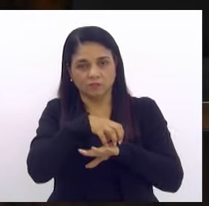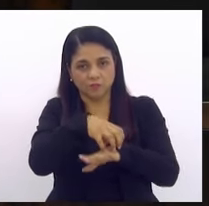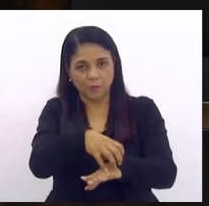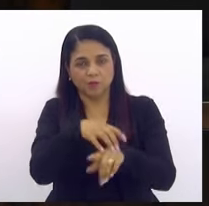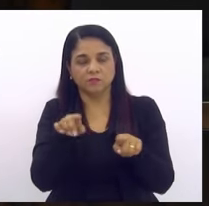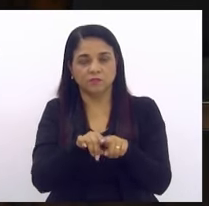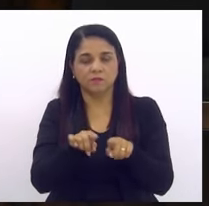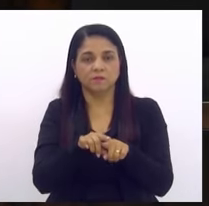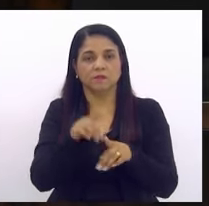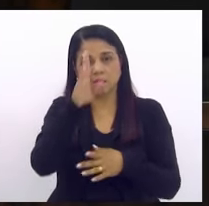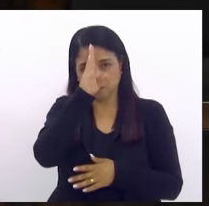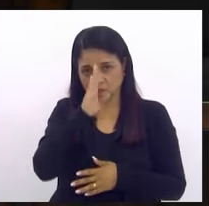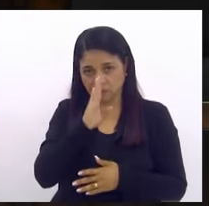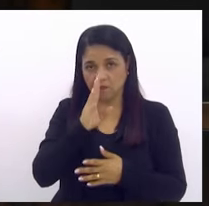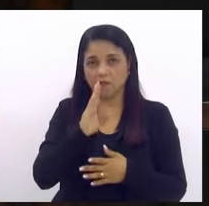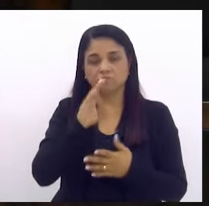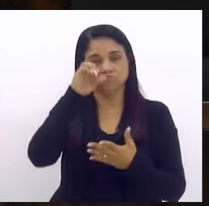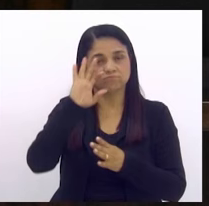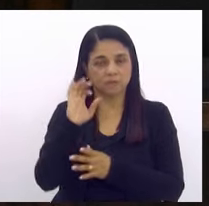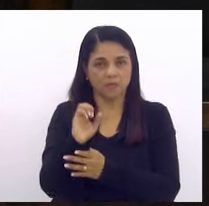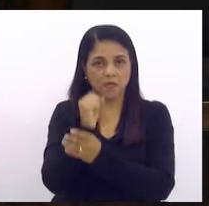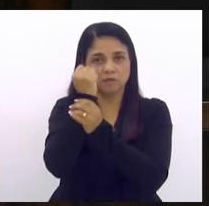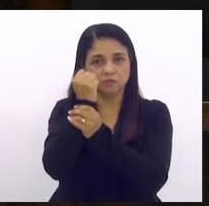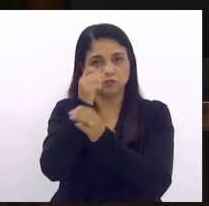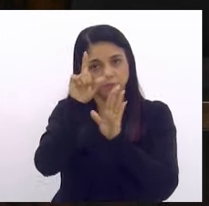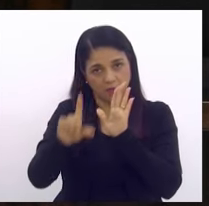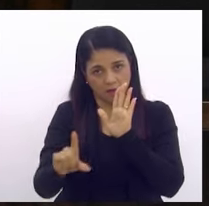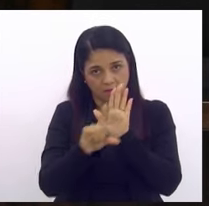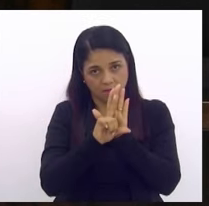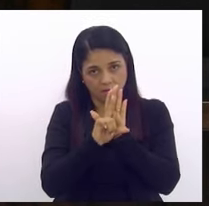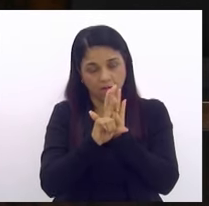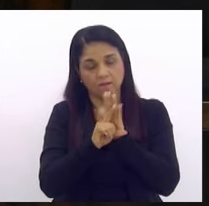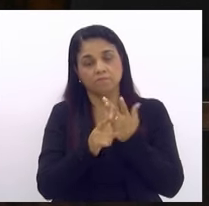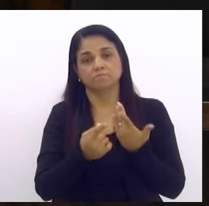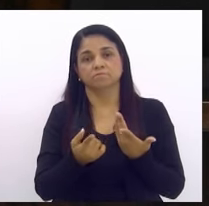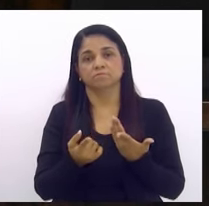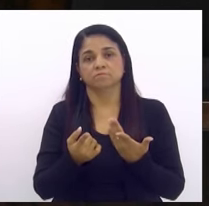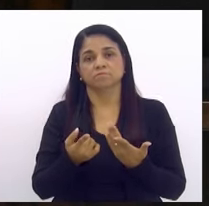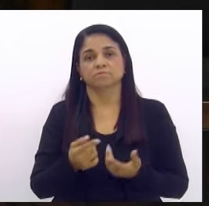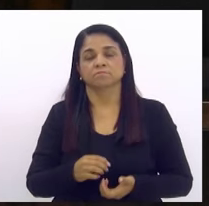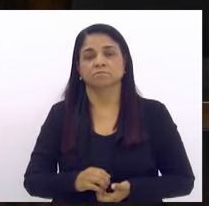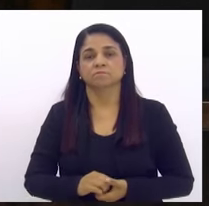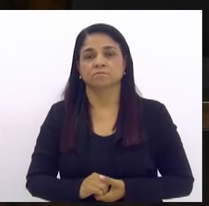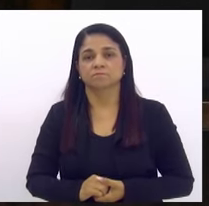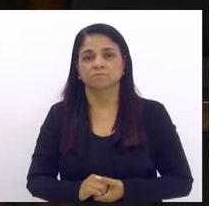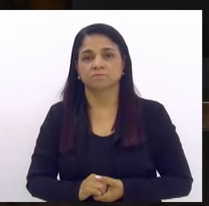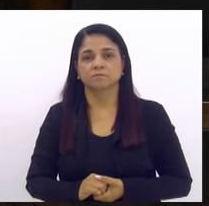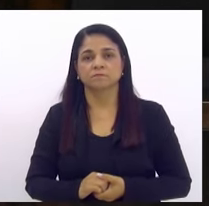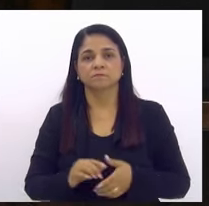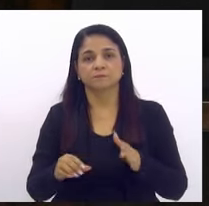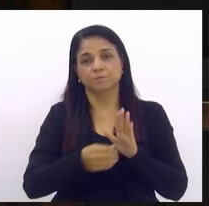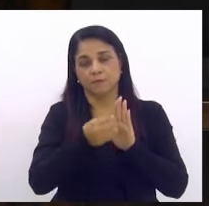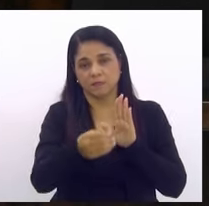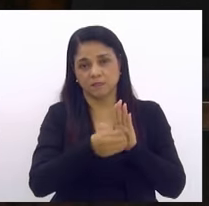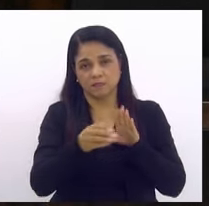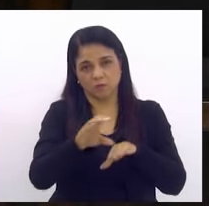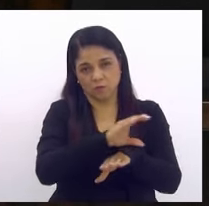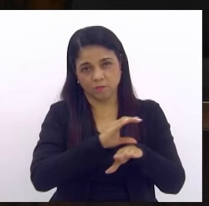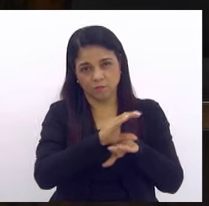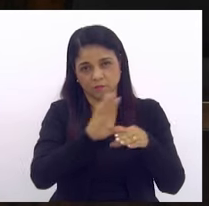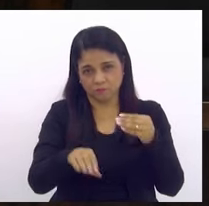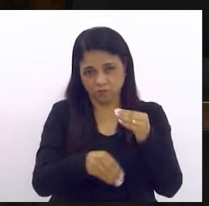exercício das gratuidades legalmente instituídas pela lei e dar outras providências, pendendo de parecer da